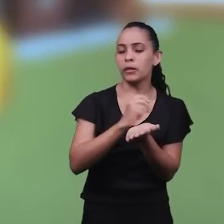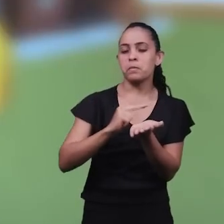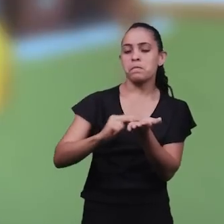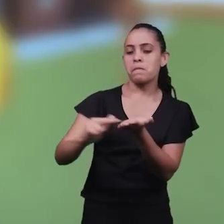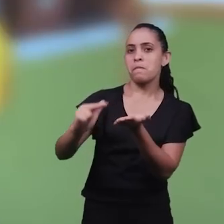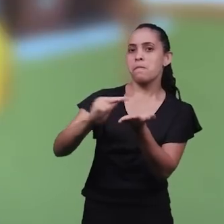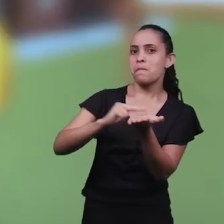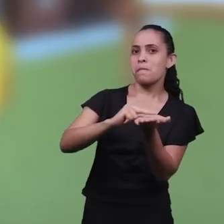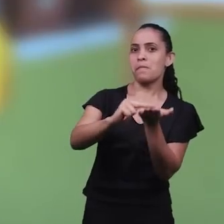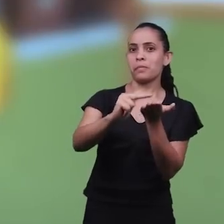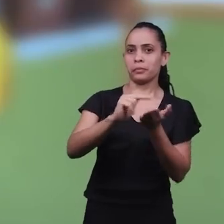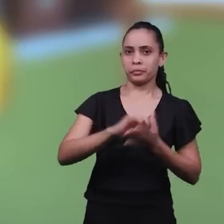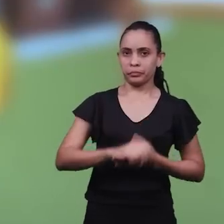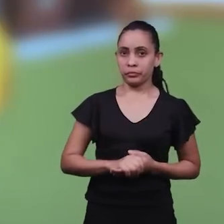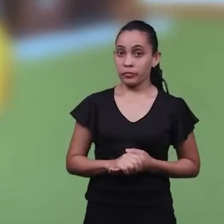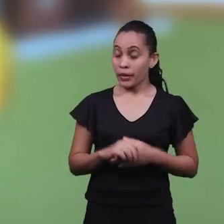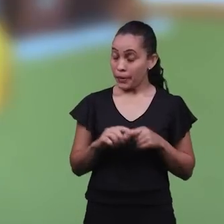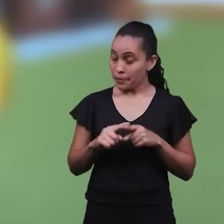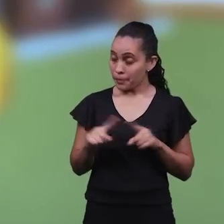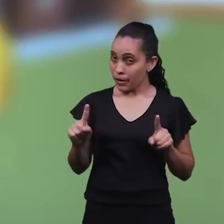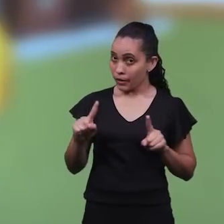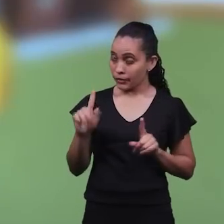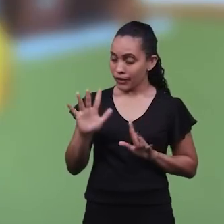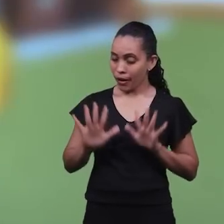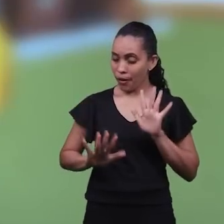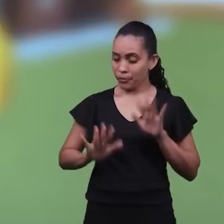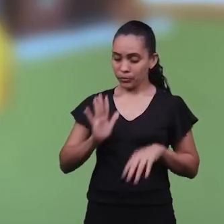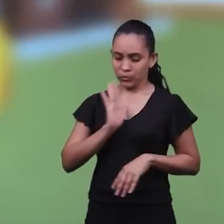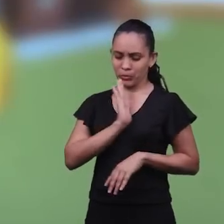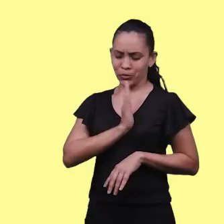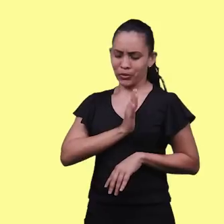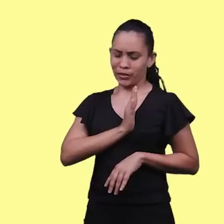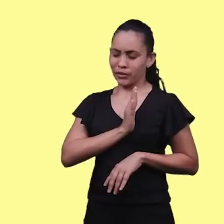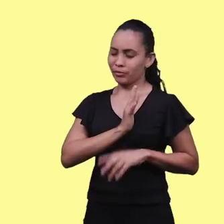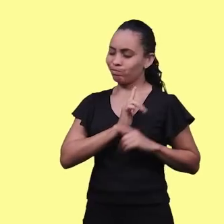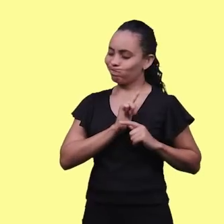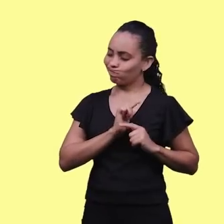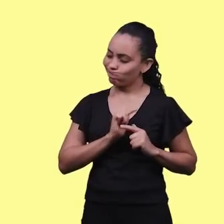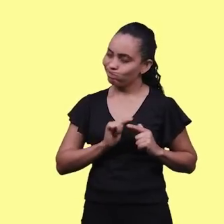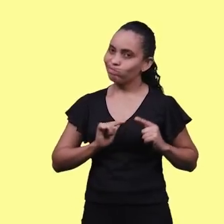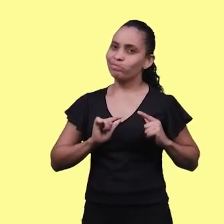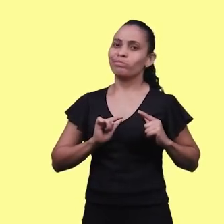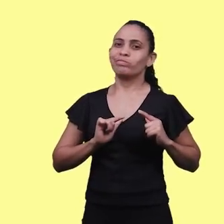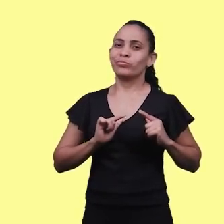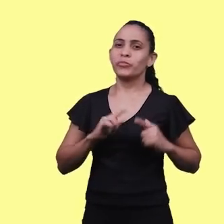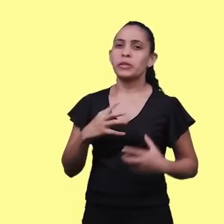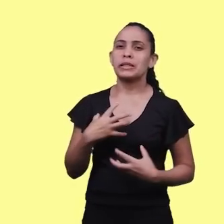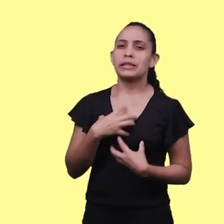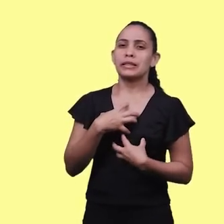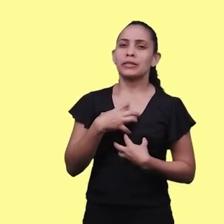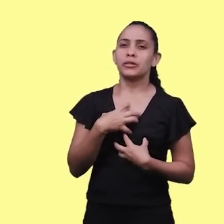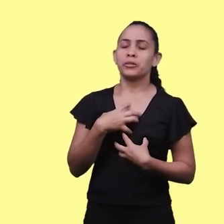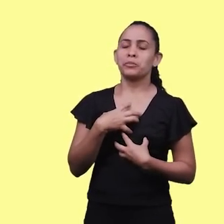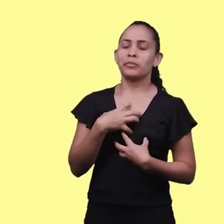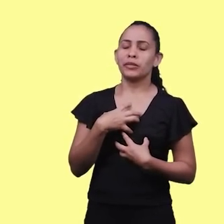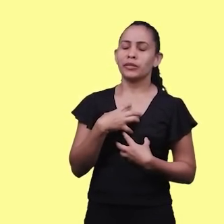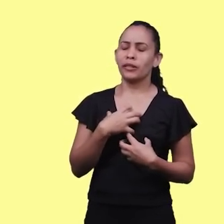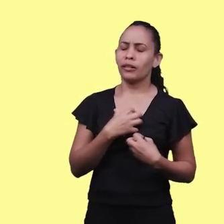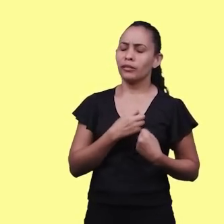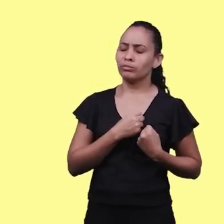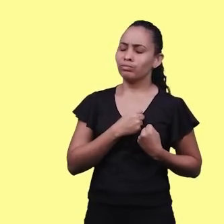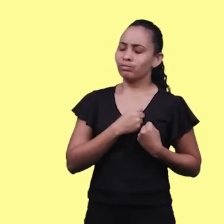outras pessoas, mas alguns estão com o coração tão vazio, estão com sentimentos